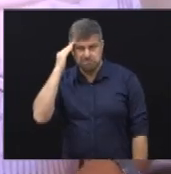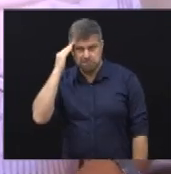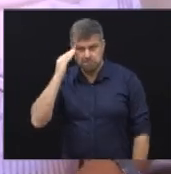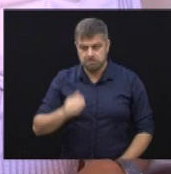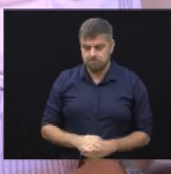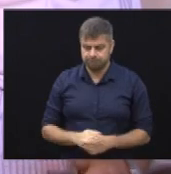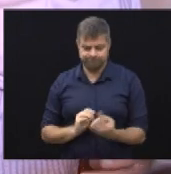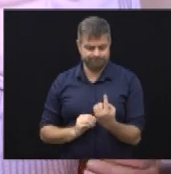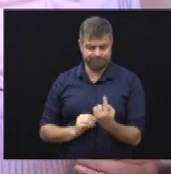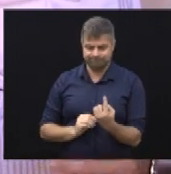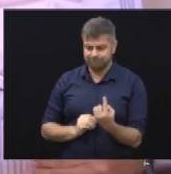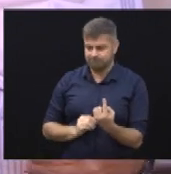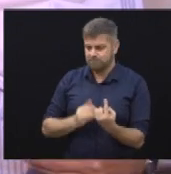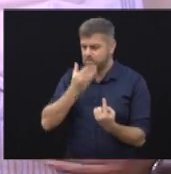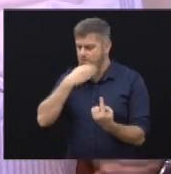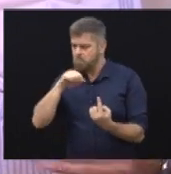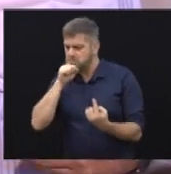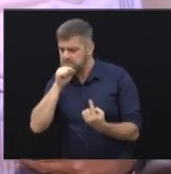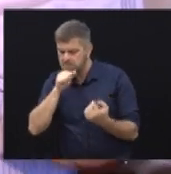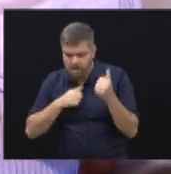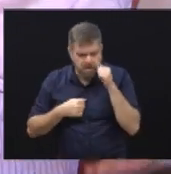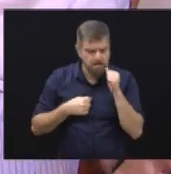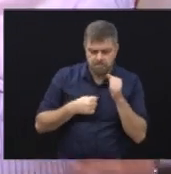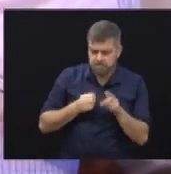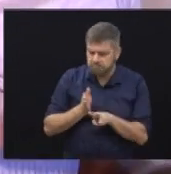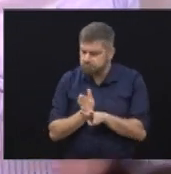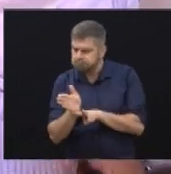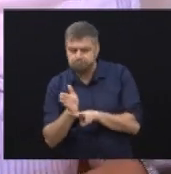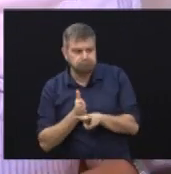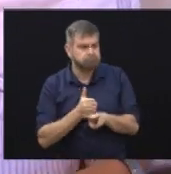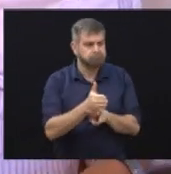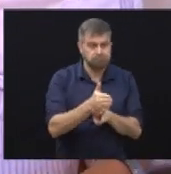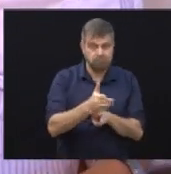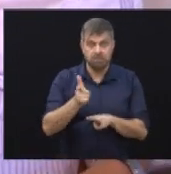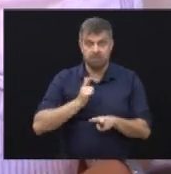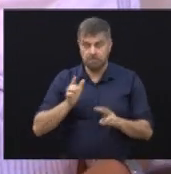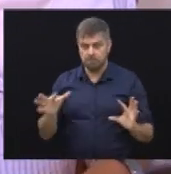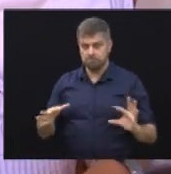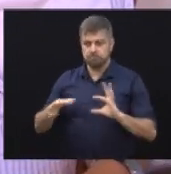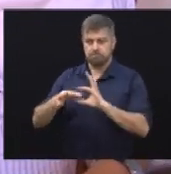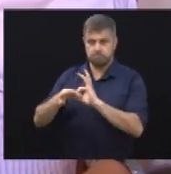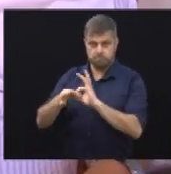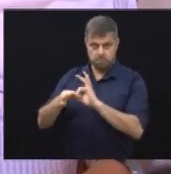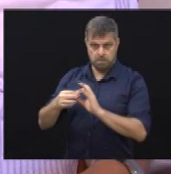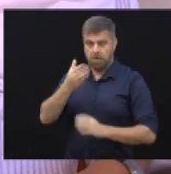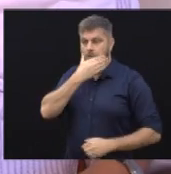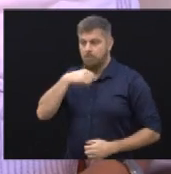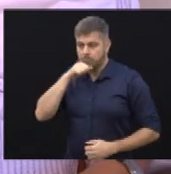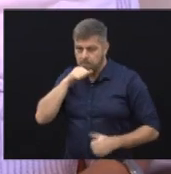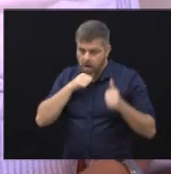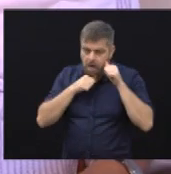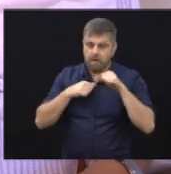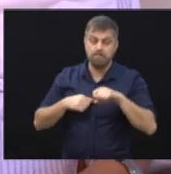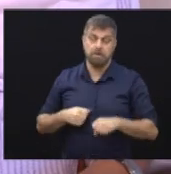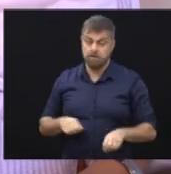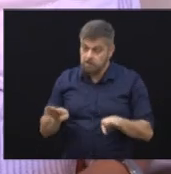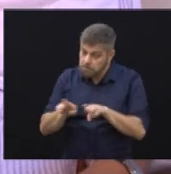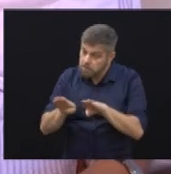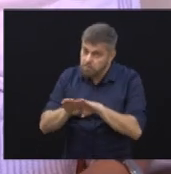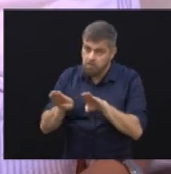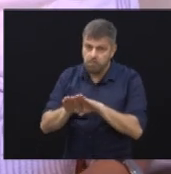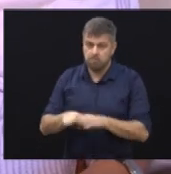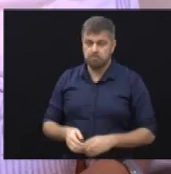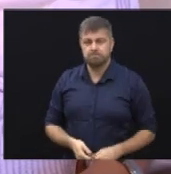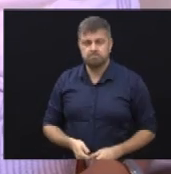na criança, e ela fica sem referência do que é certo, do que é errado. Então, tem que existir uma coerência entre os adultos, né?